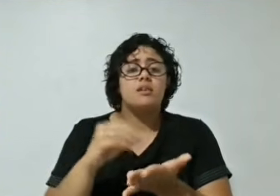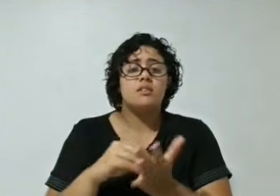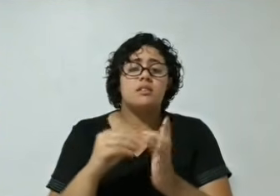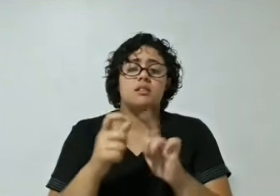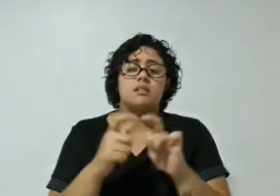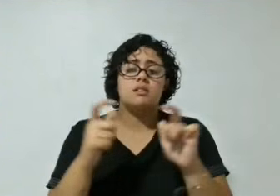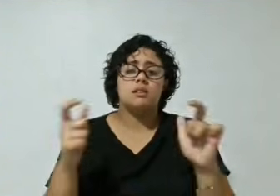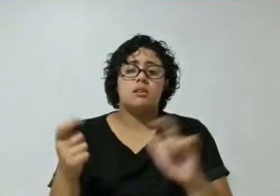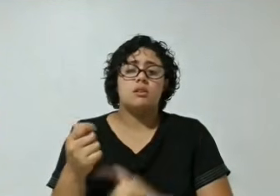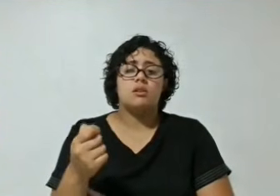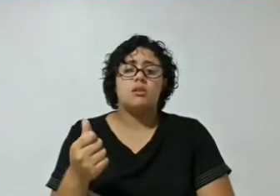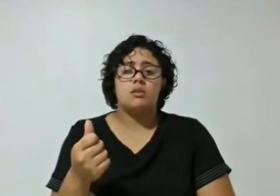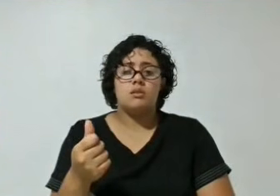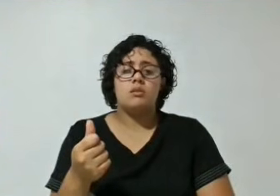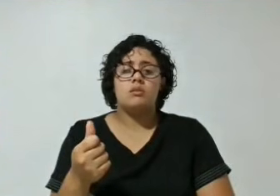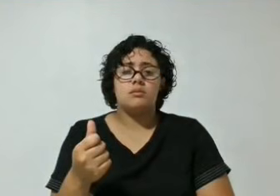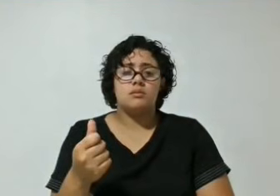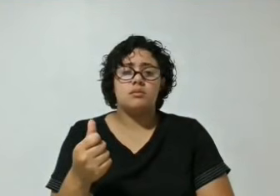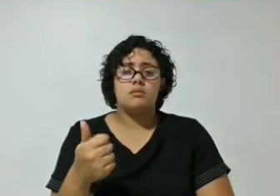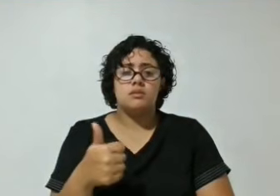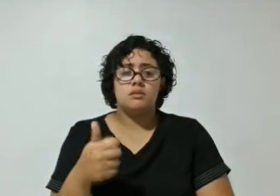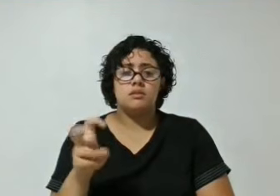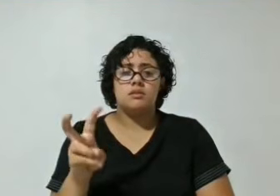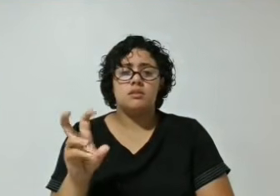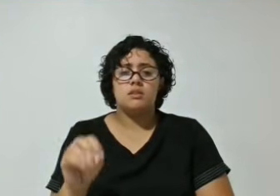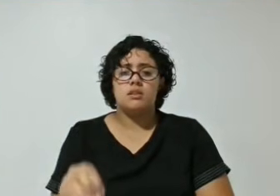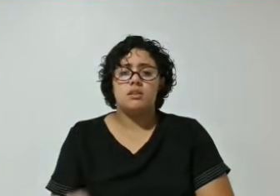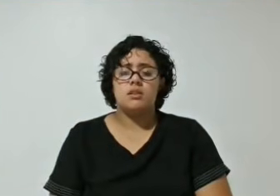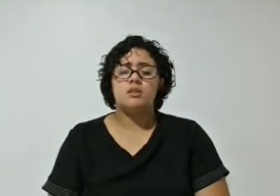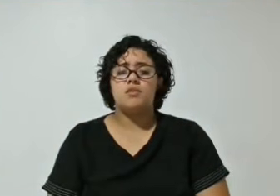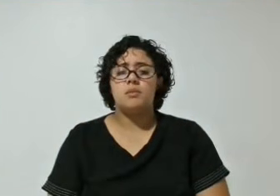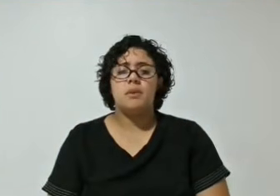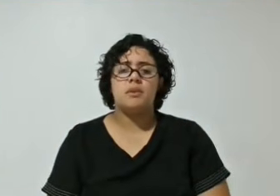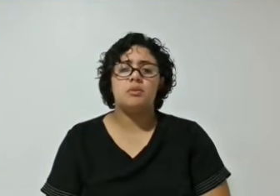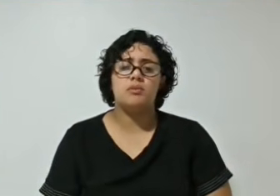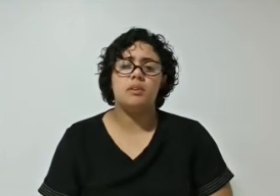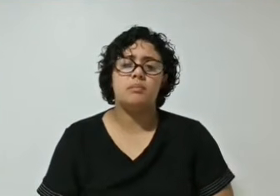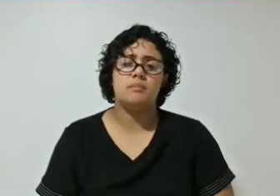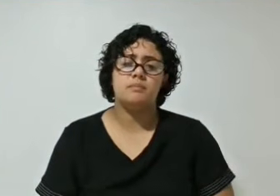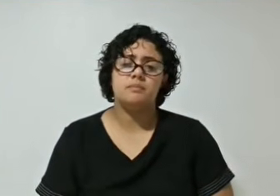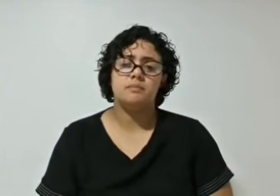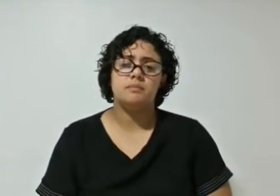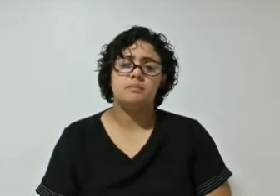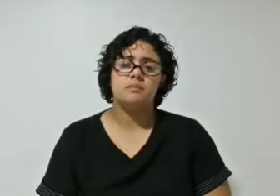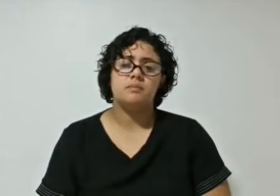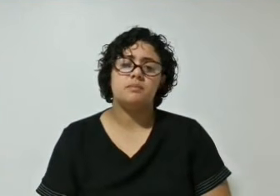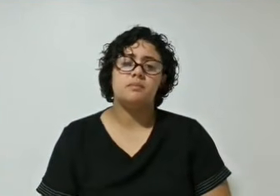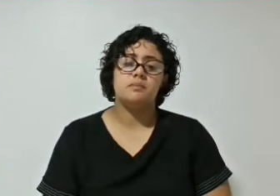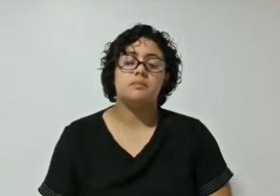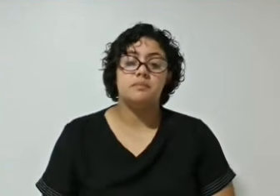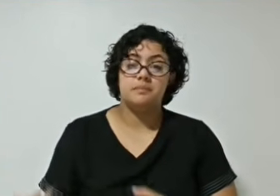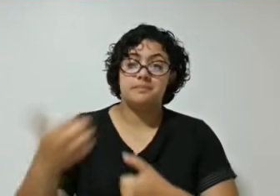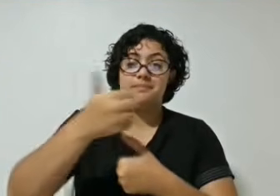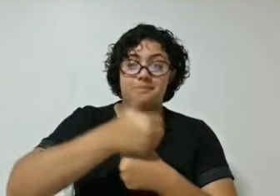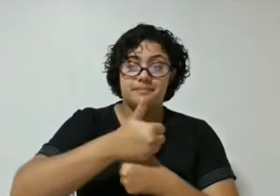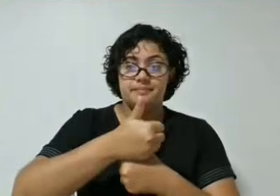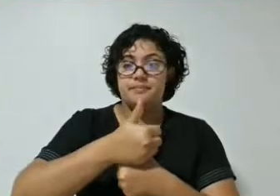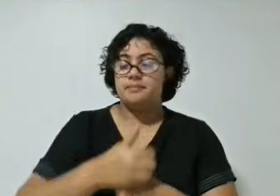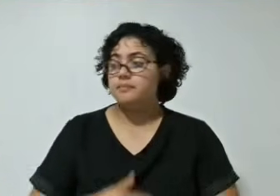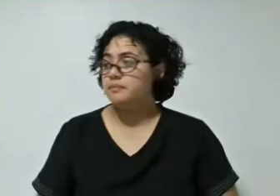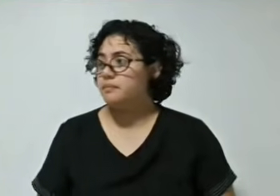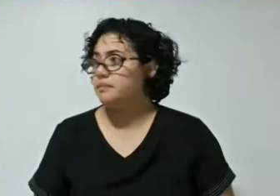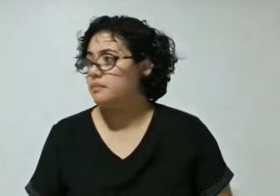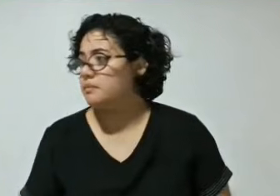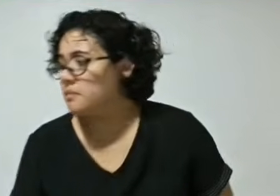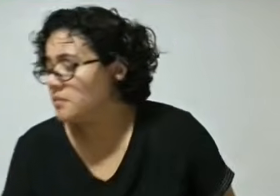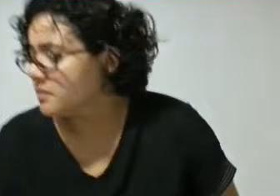150 servidores hoje. Então, a gente tem um grande problema a ser enfrentado pela cidade, que depende